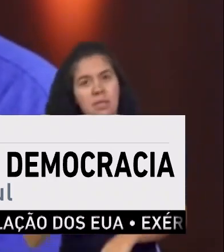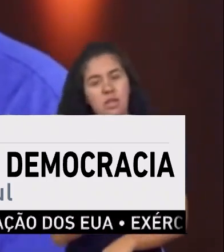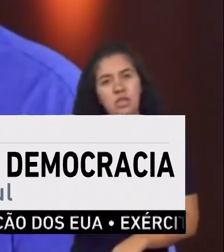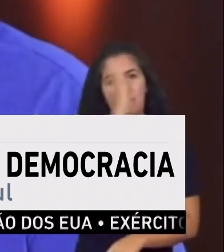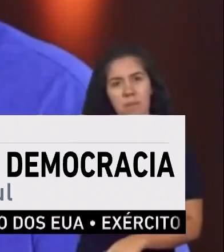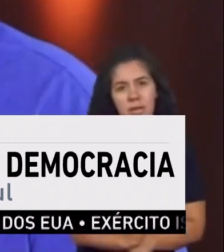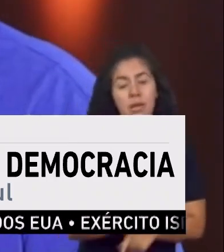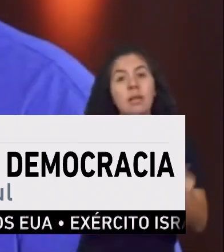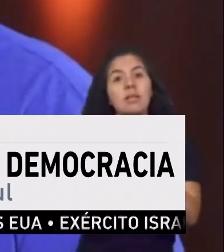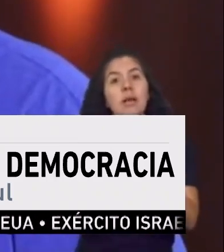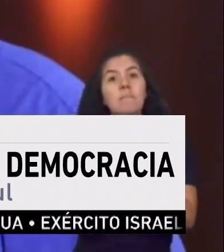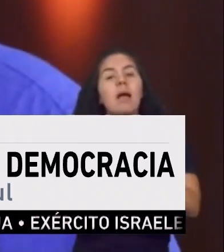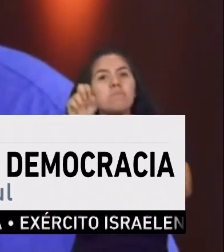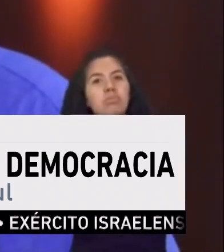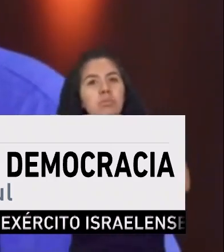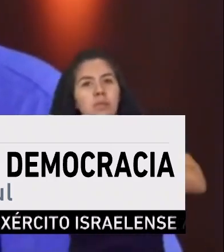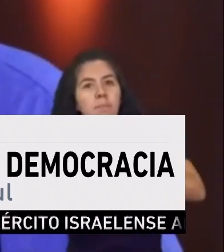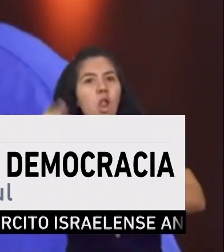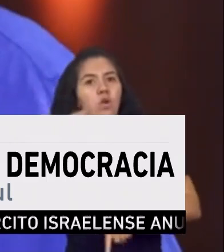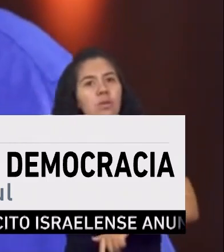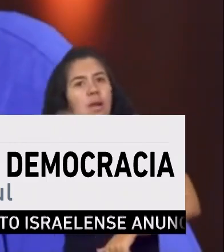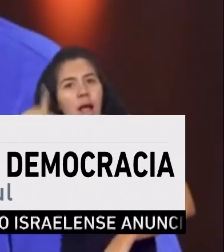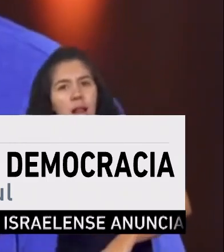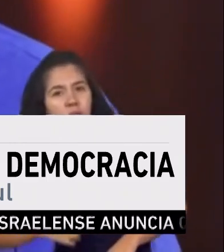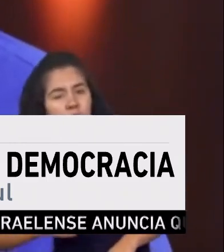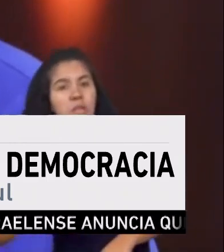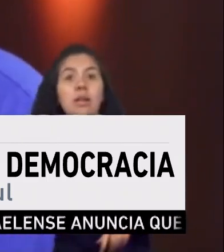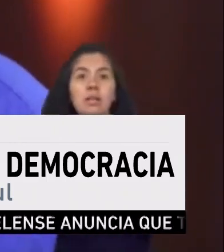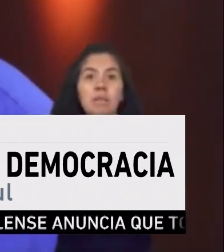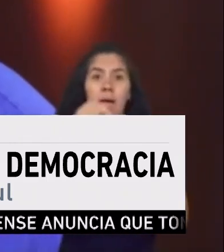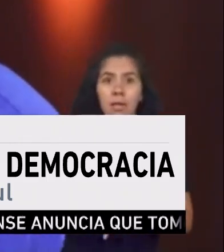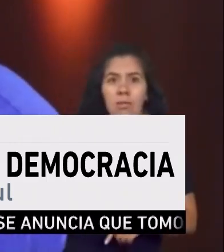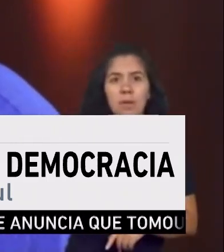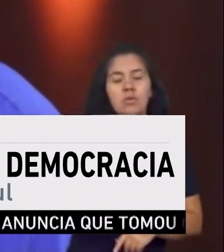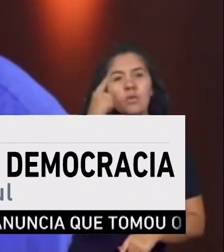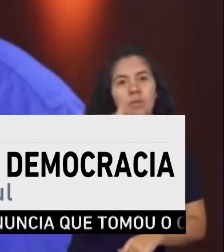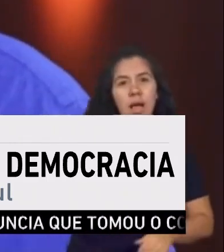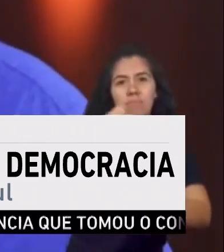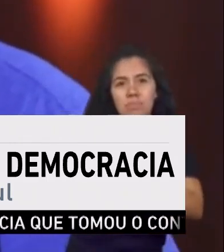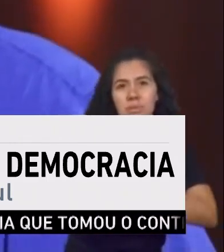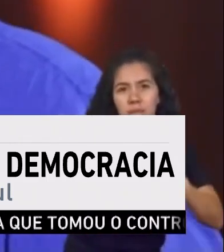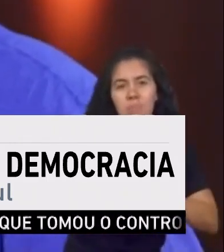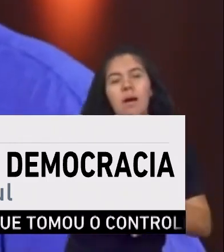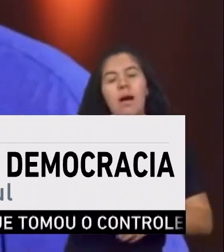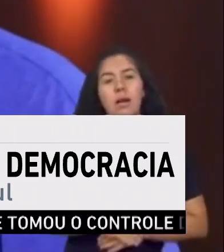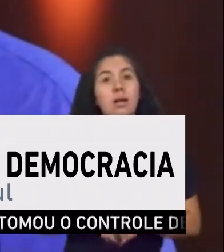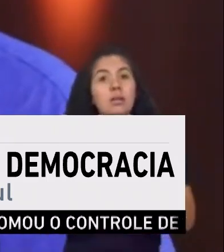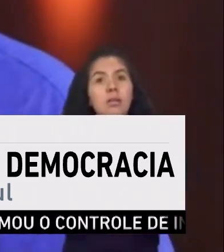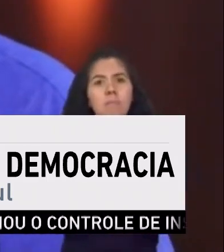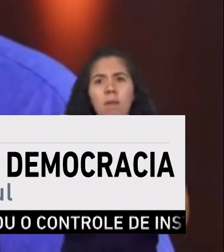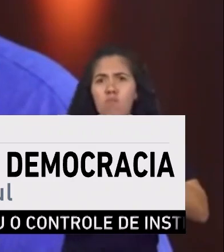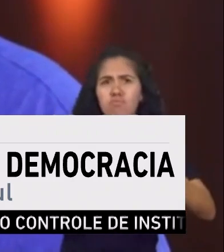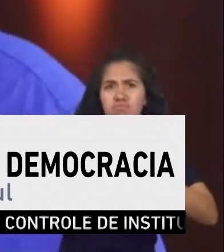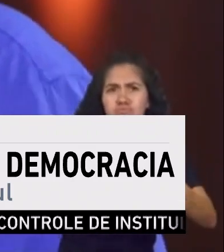na Argentina e dos empregos que a Argentina gera no Brasil. Do fluxo comercial entre os dois países e de quanto nós podemos